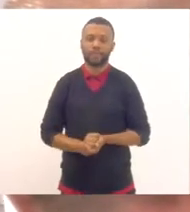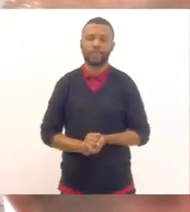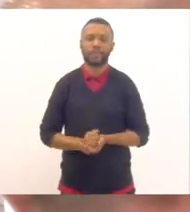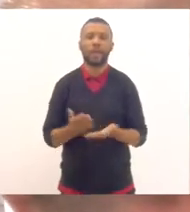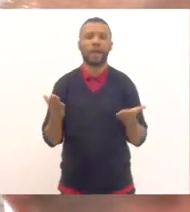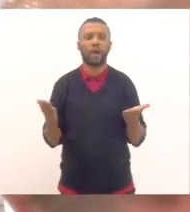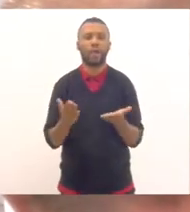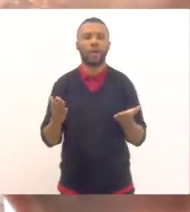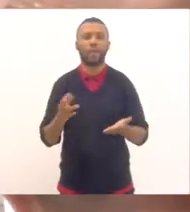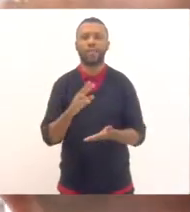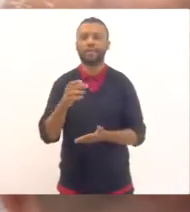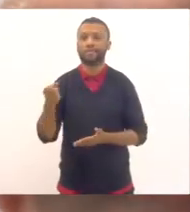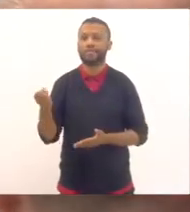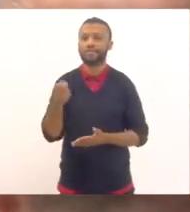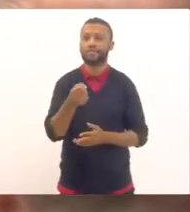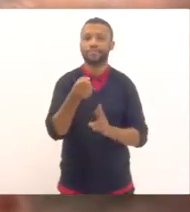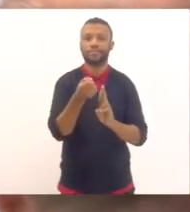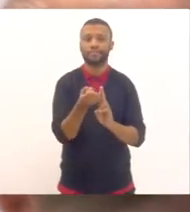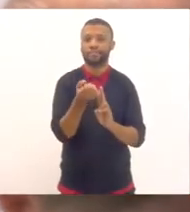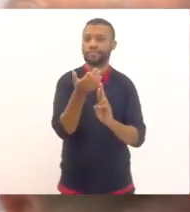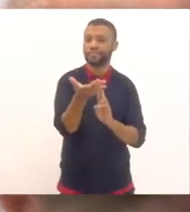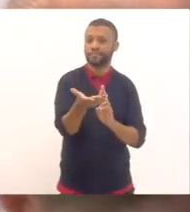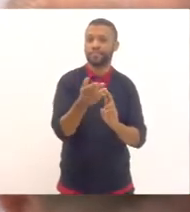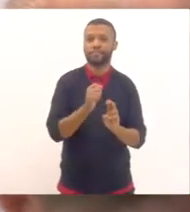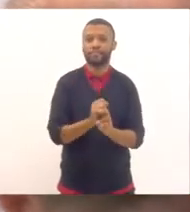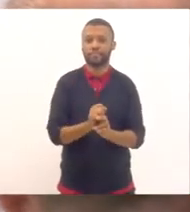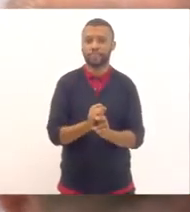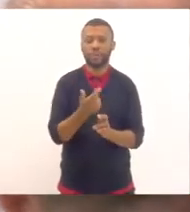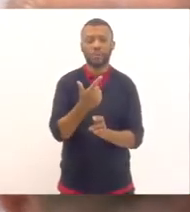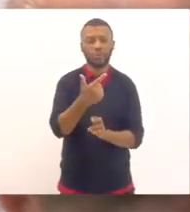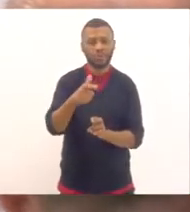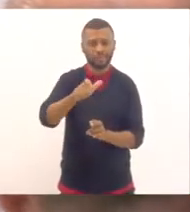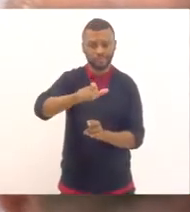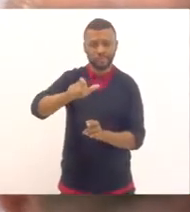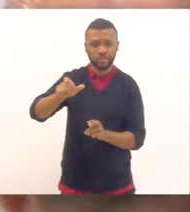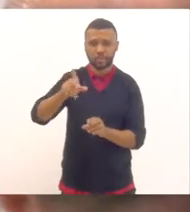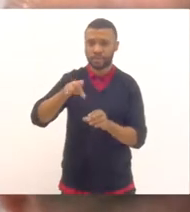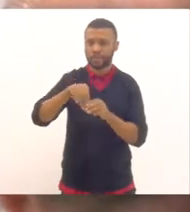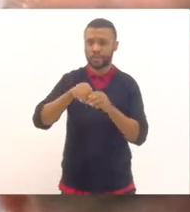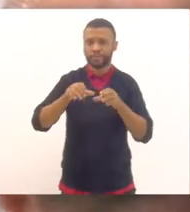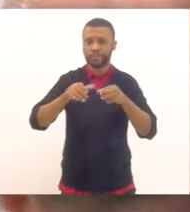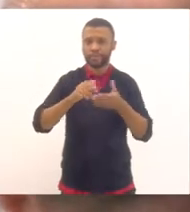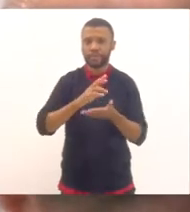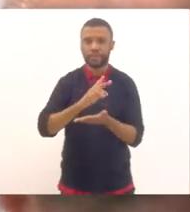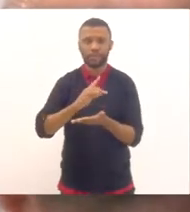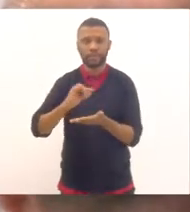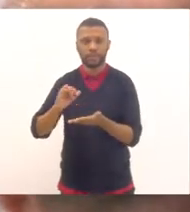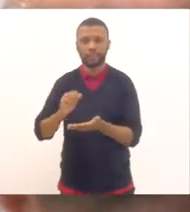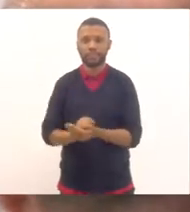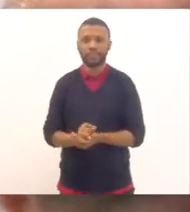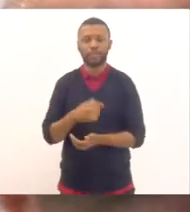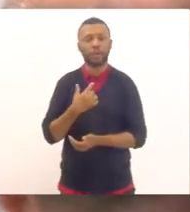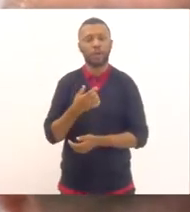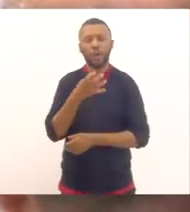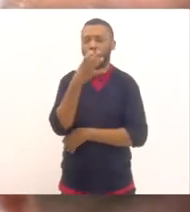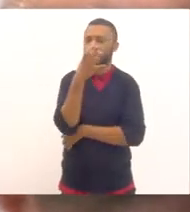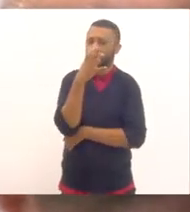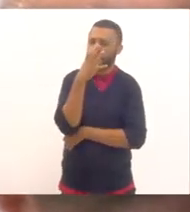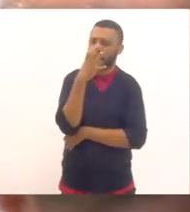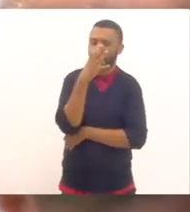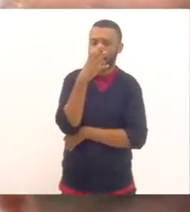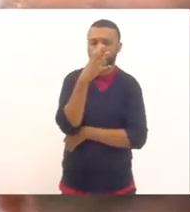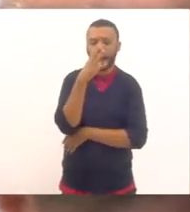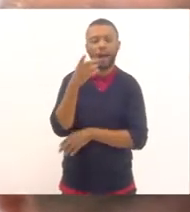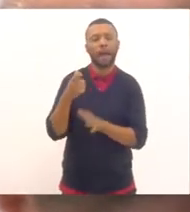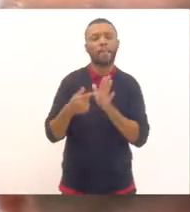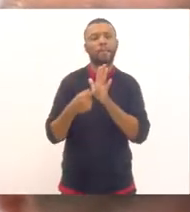passar a palavra para o relator para os demais membros da CPI assistindo apresentação que foi feita pela polícia